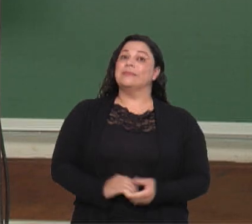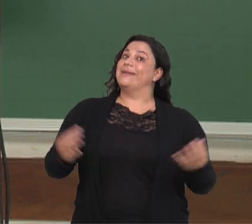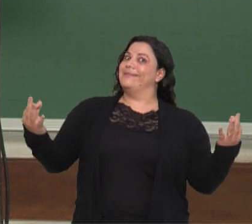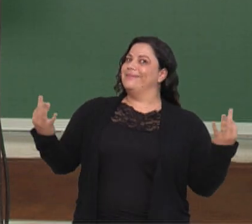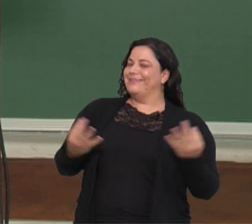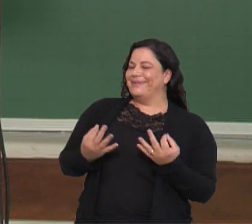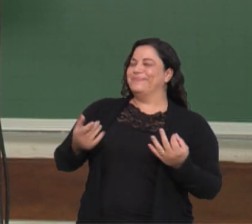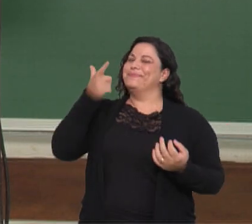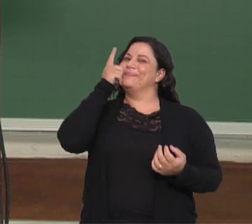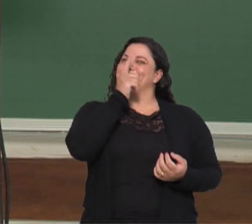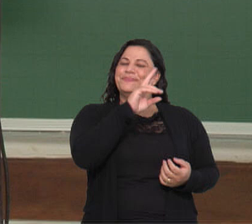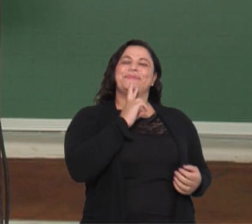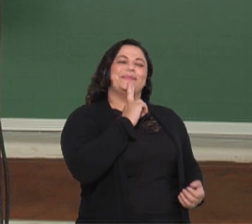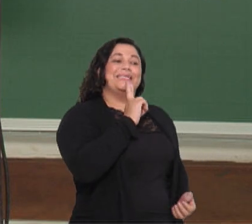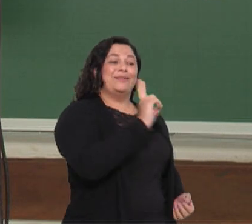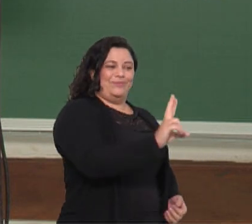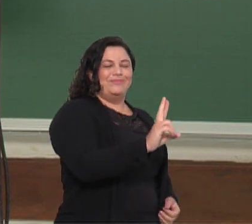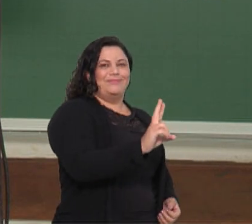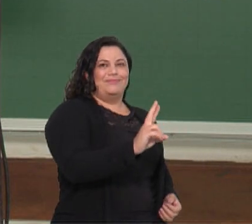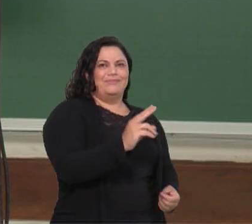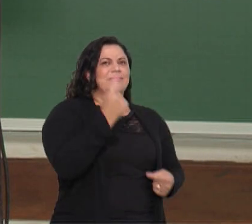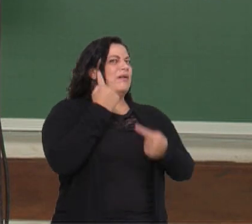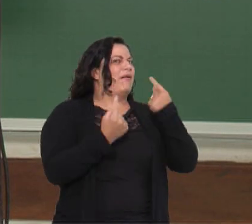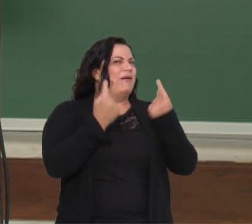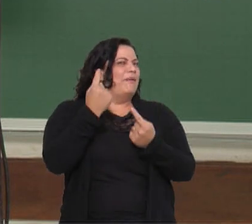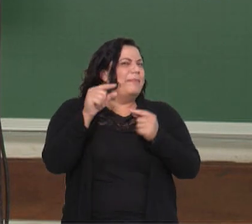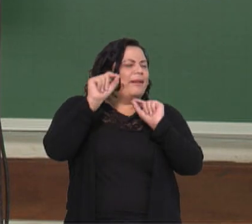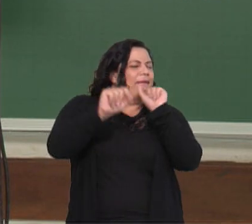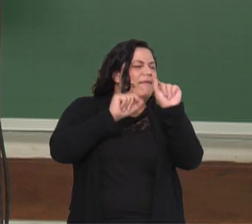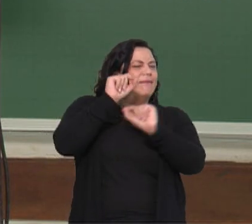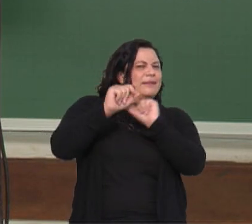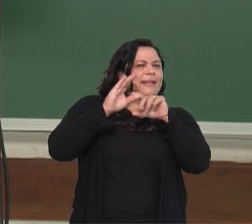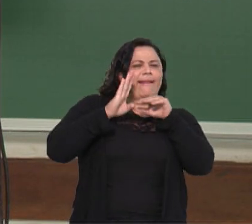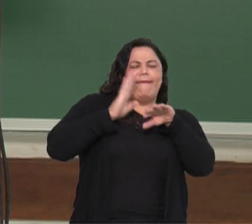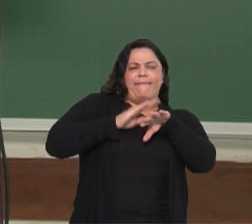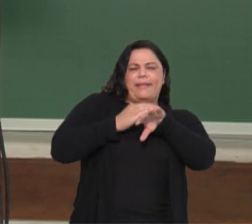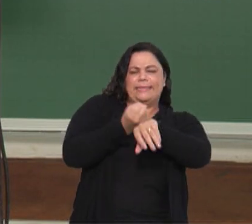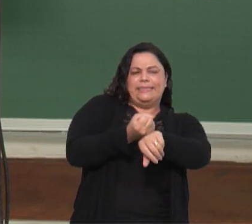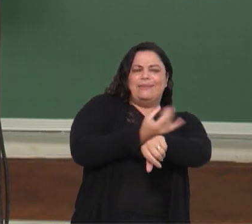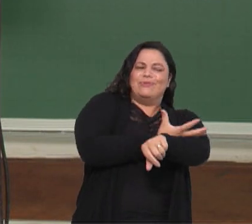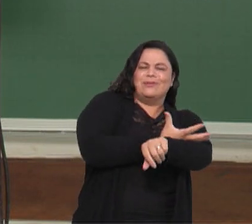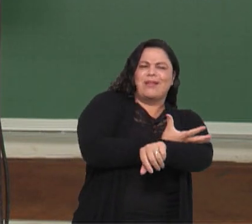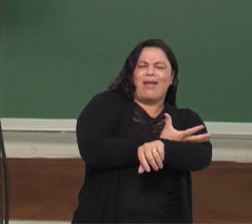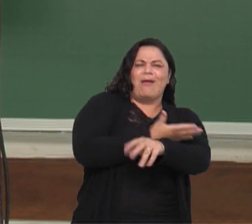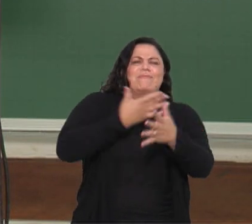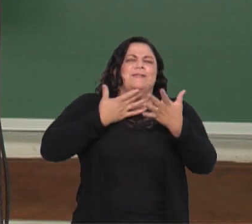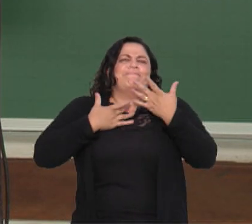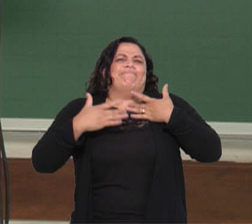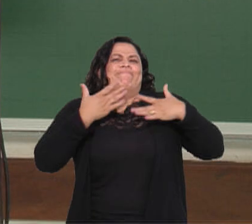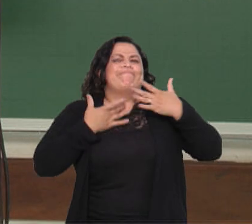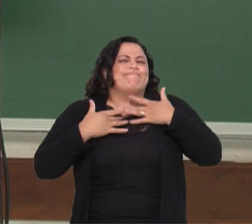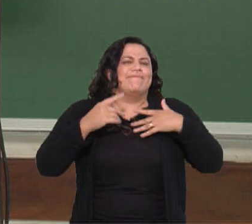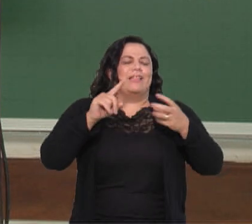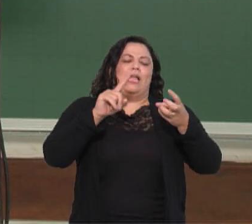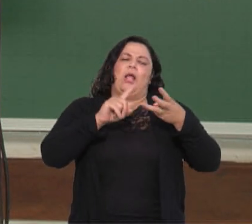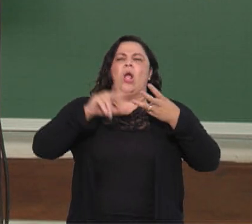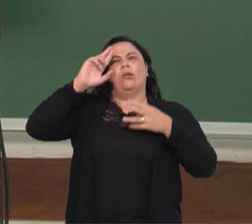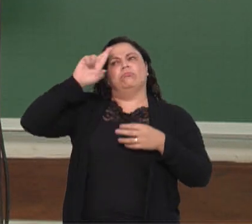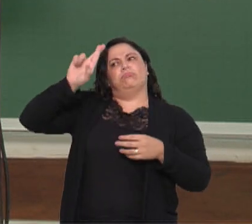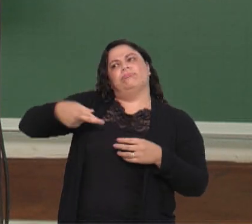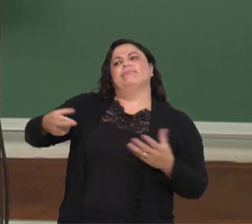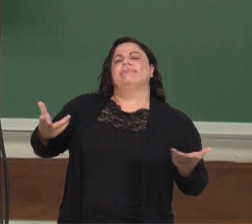Certo? Conseguiu responder aí? Qual parte? Você é mais emocional? É mais apetitivo, desejante? Ou é mais